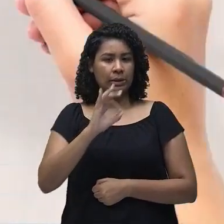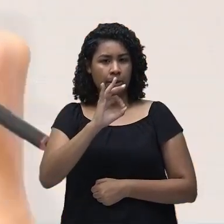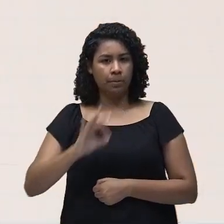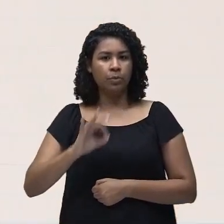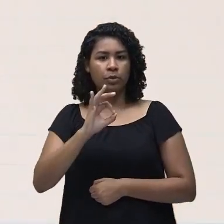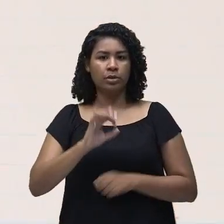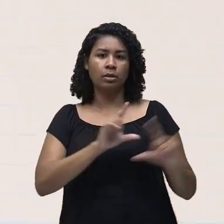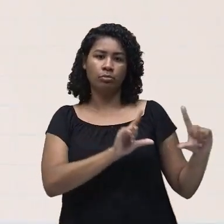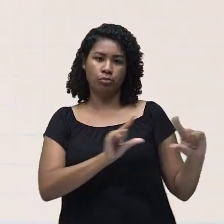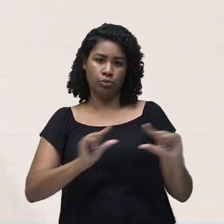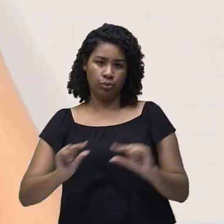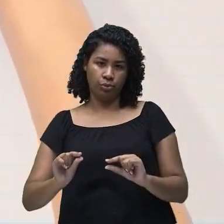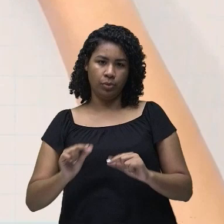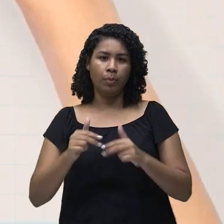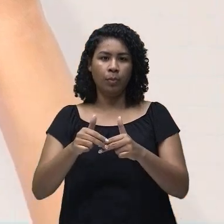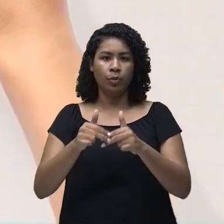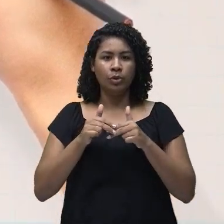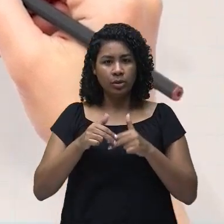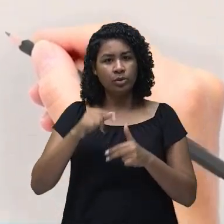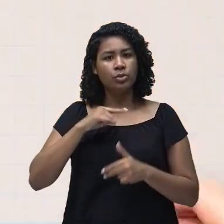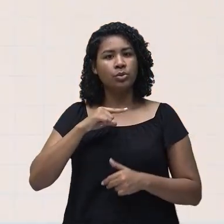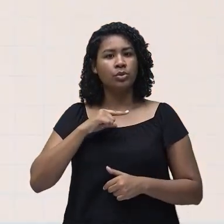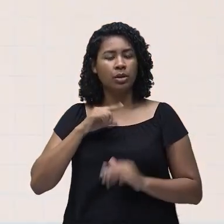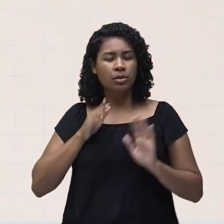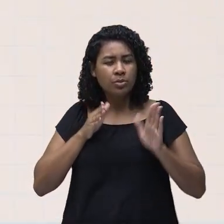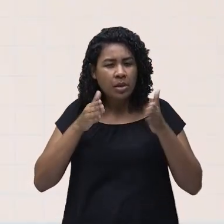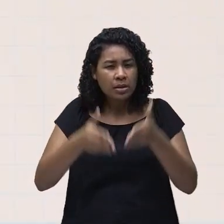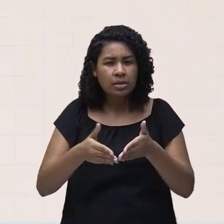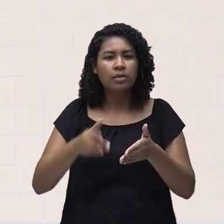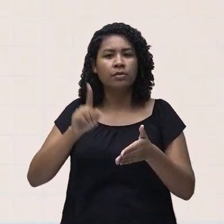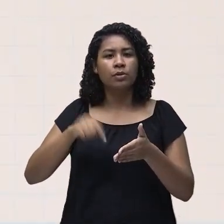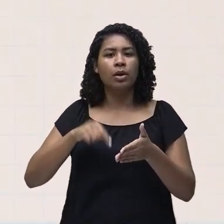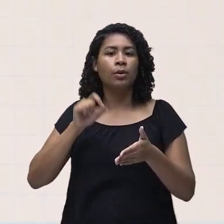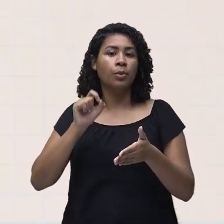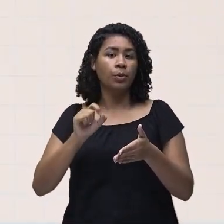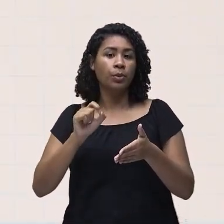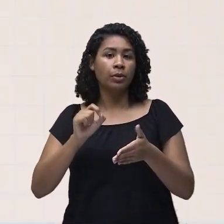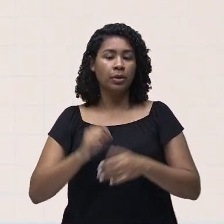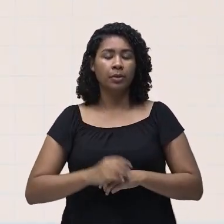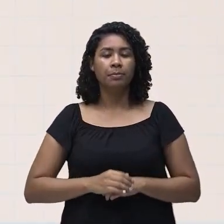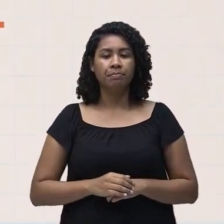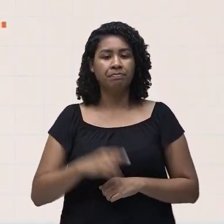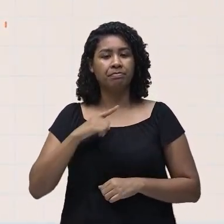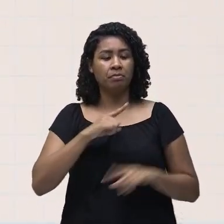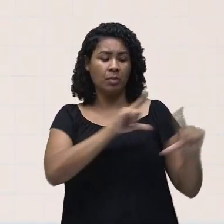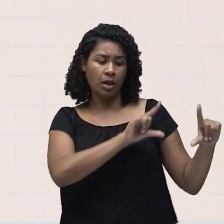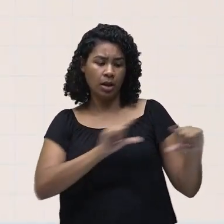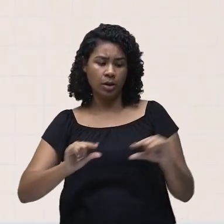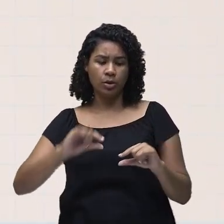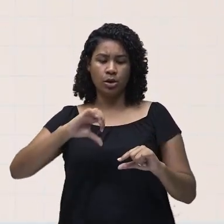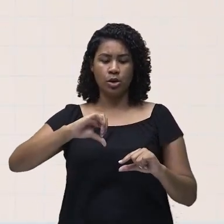39,30%. E a cota específica do HCFC 141B terá uma redução de